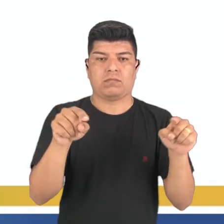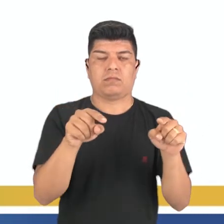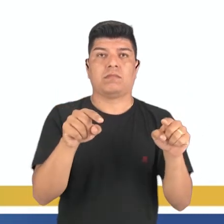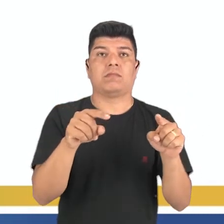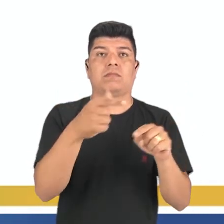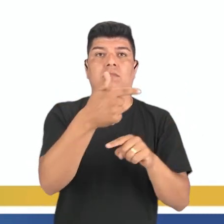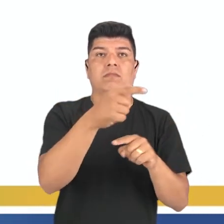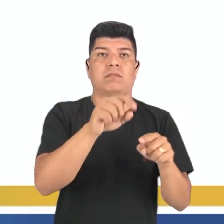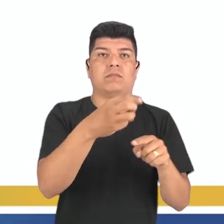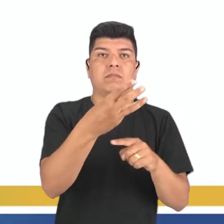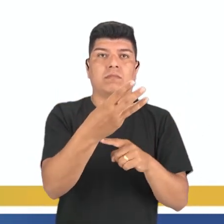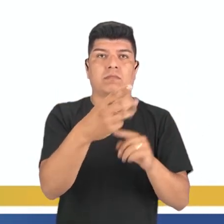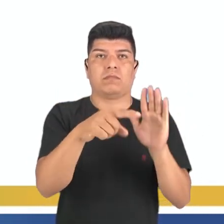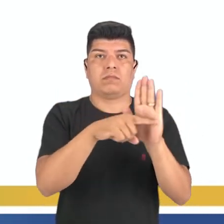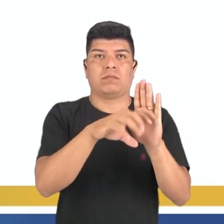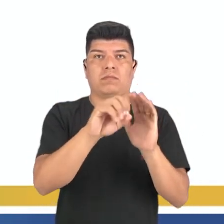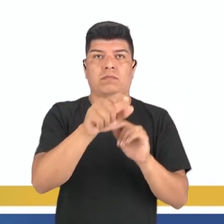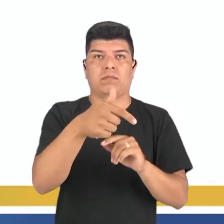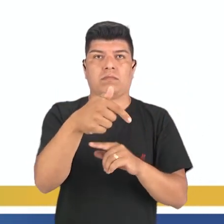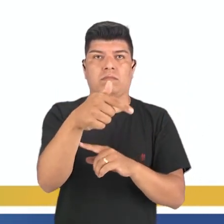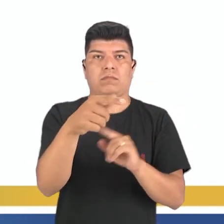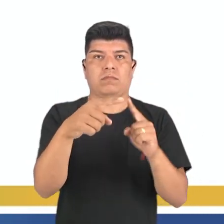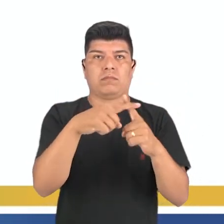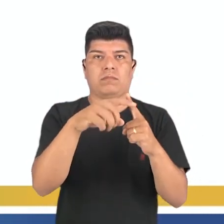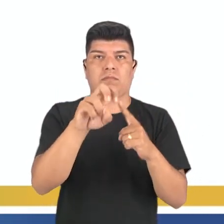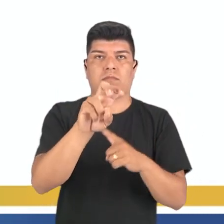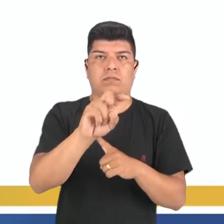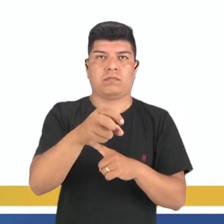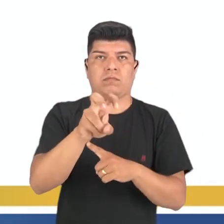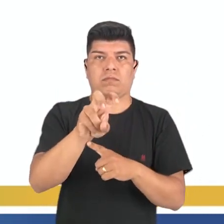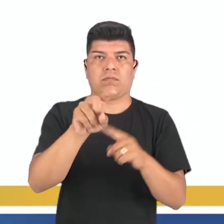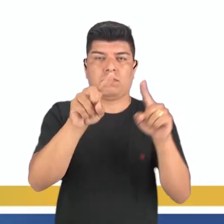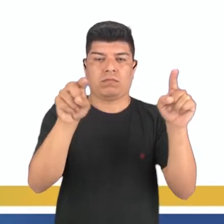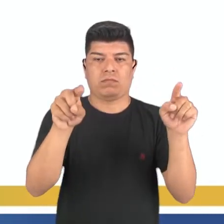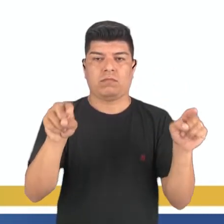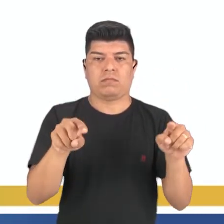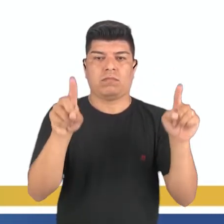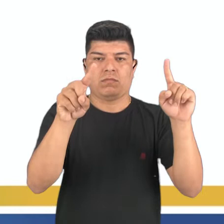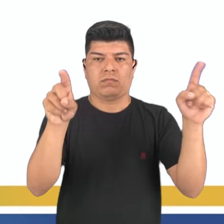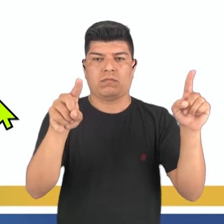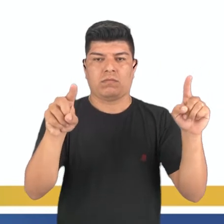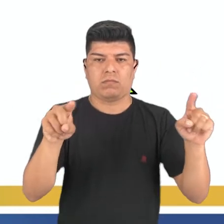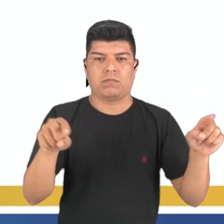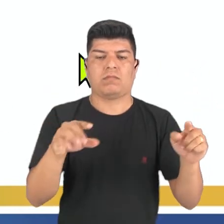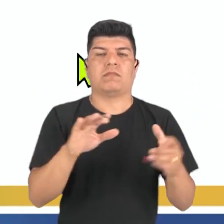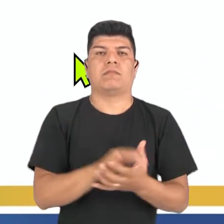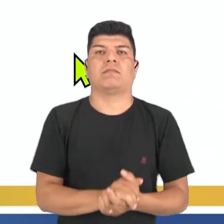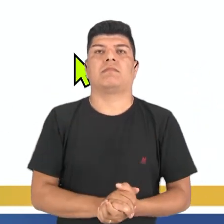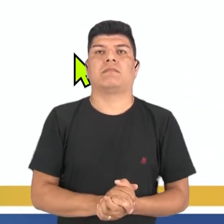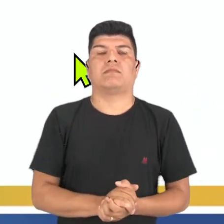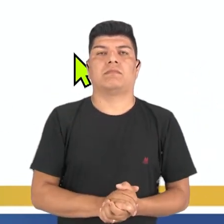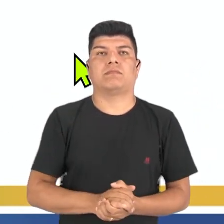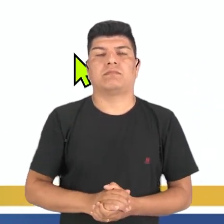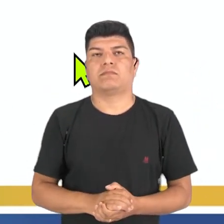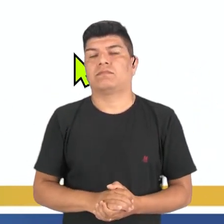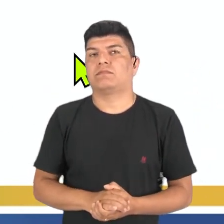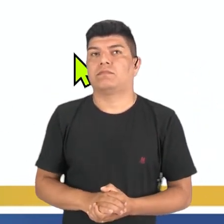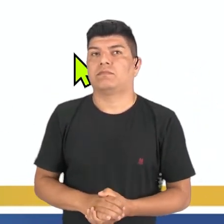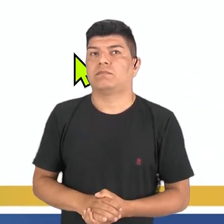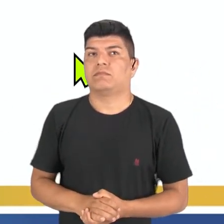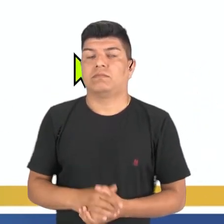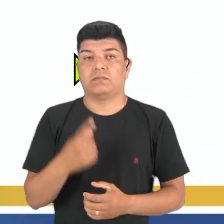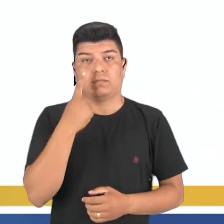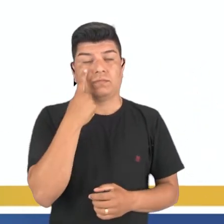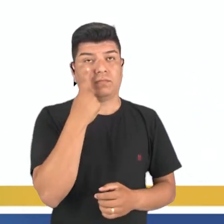colchete, 2,3, menos 0,7, mais 5,5, fecha colchete, fecha chaves. Então, agora eu